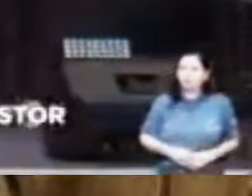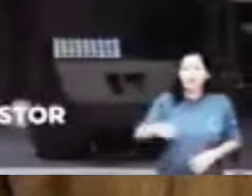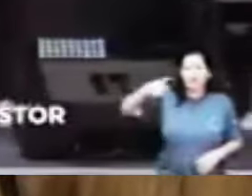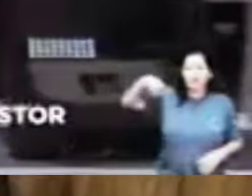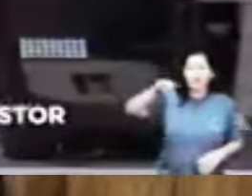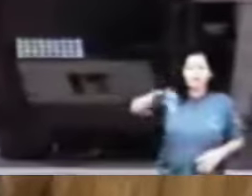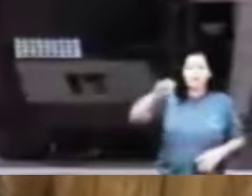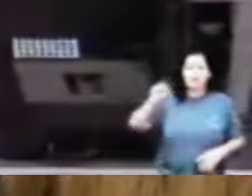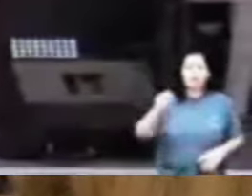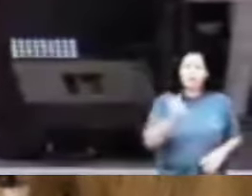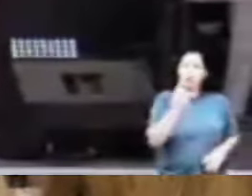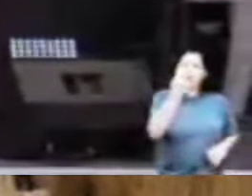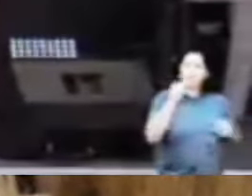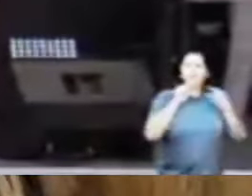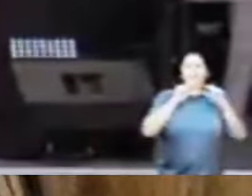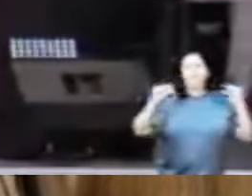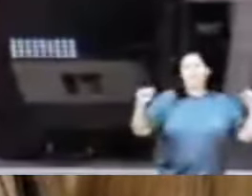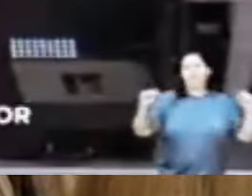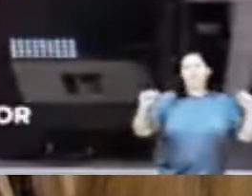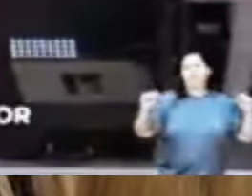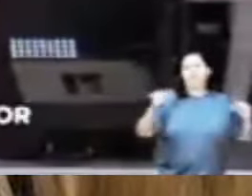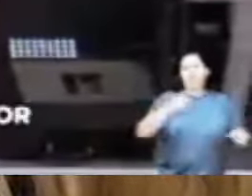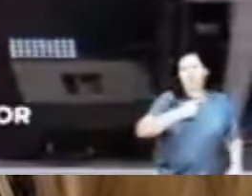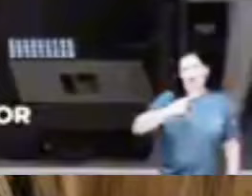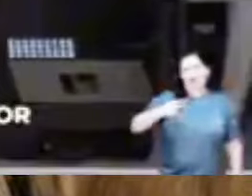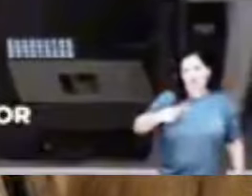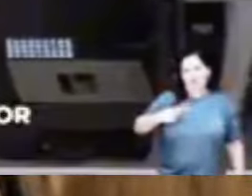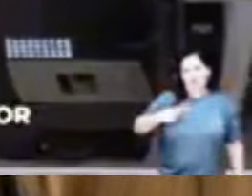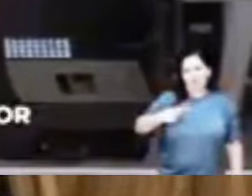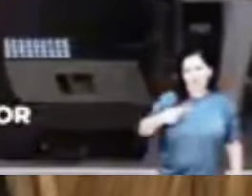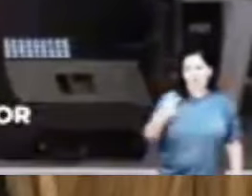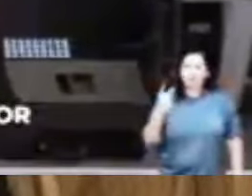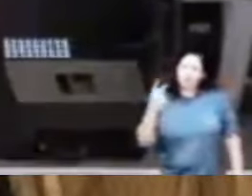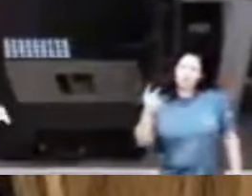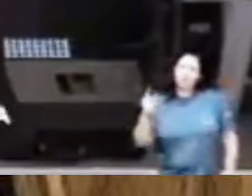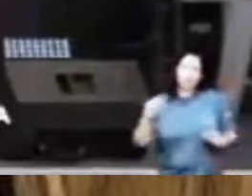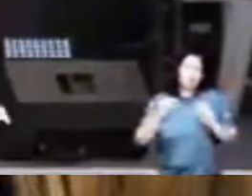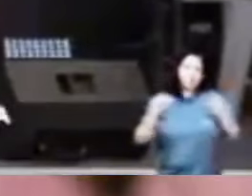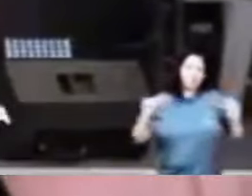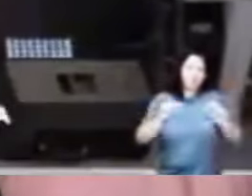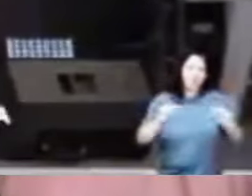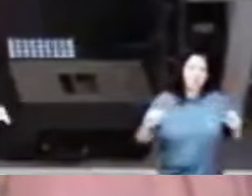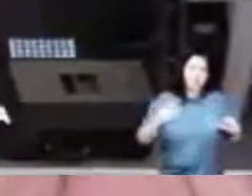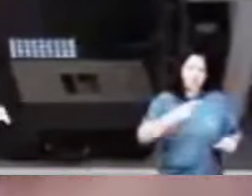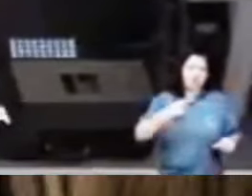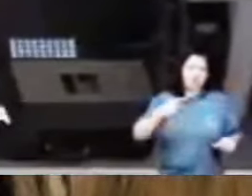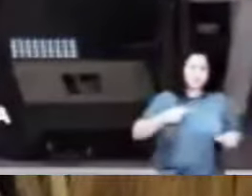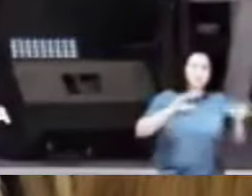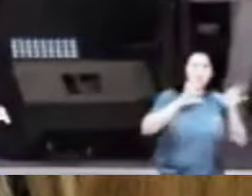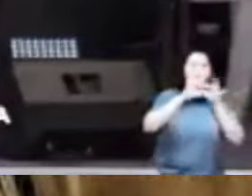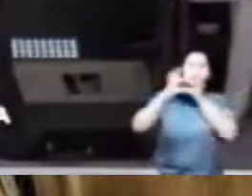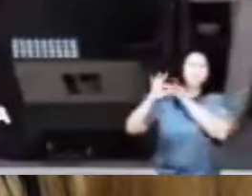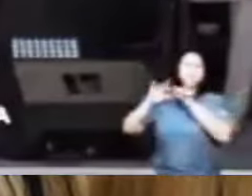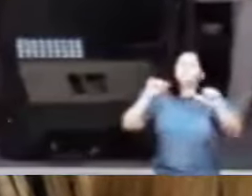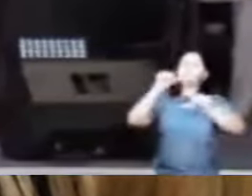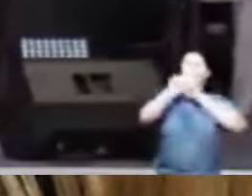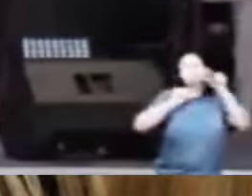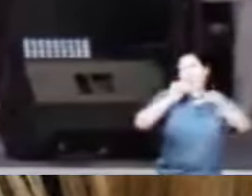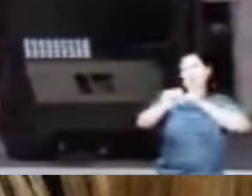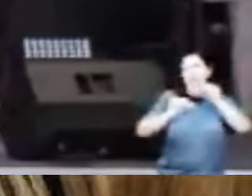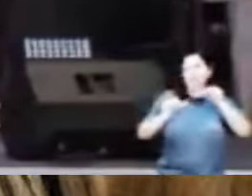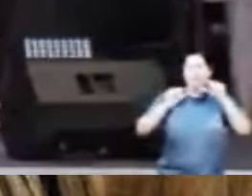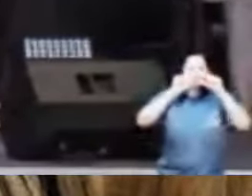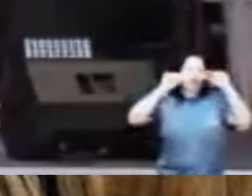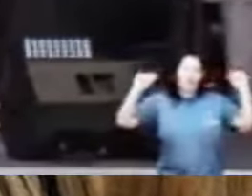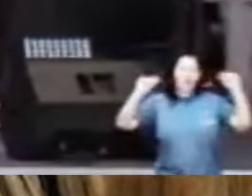Eu tô achando que ele também tá concordando com a gente, que nesses dias o Minto vai ser preso. Eu acho que é por isso que